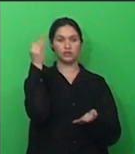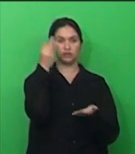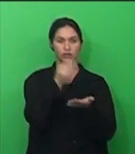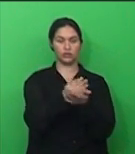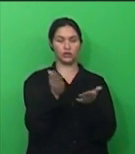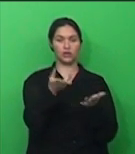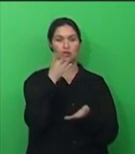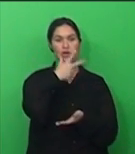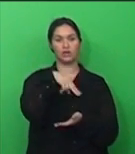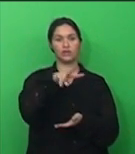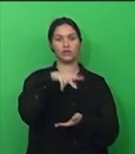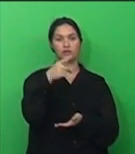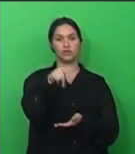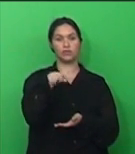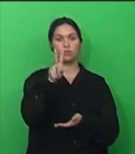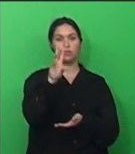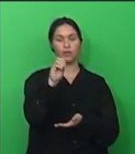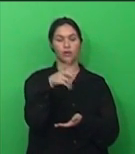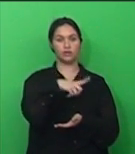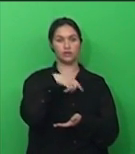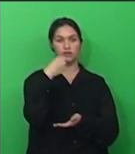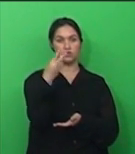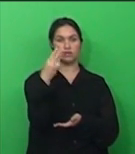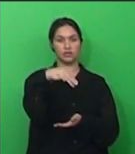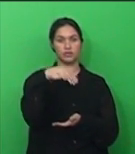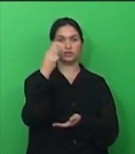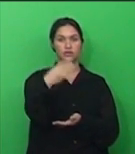Paulo Ferrarese. Vossa Excelência dispõe 3 minutos e 30.